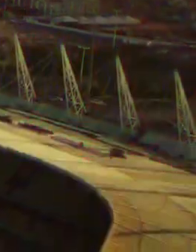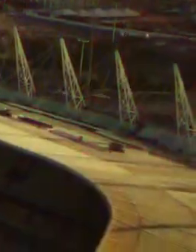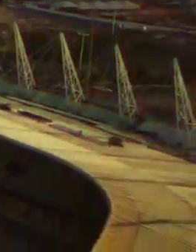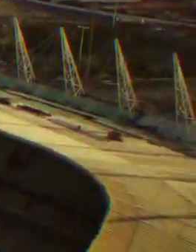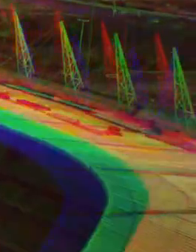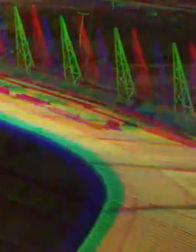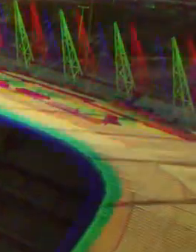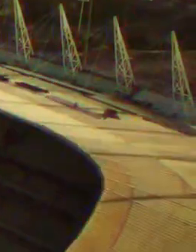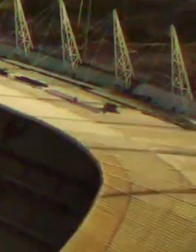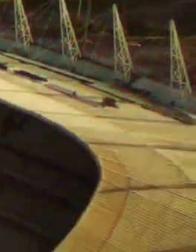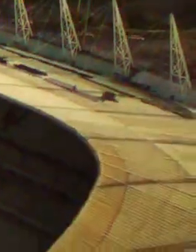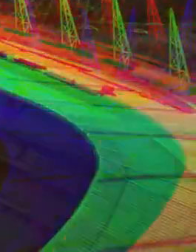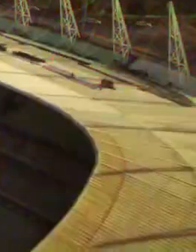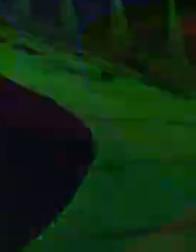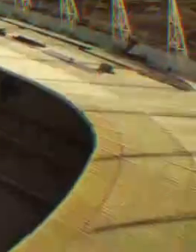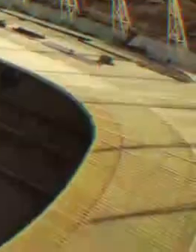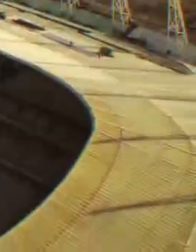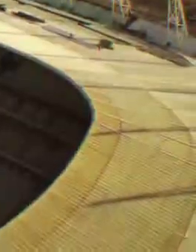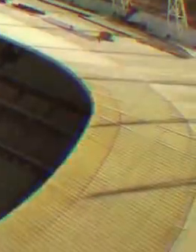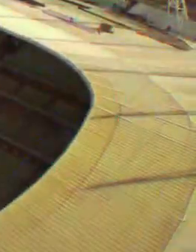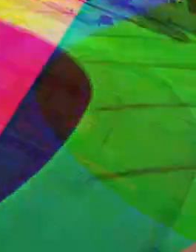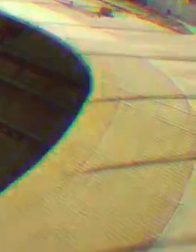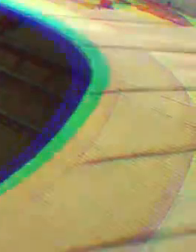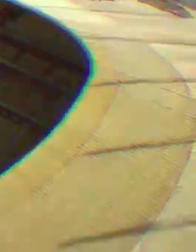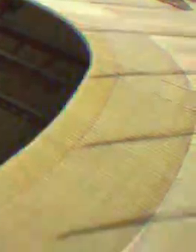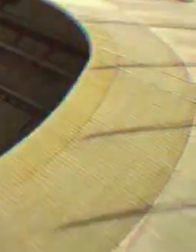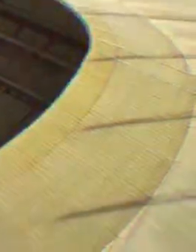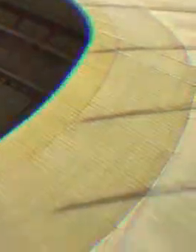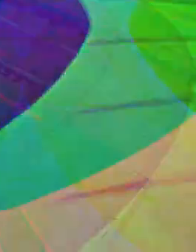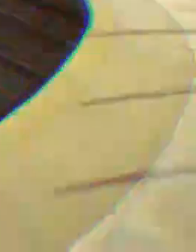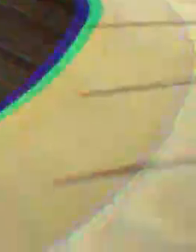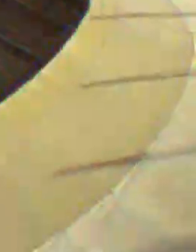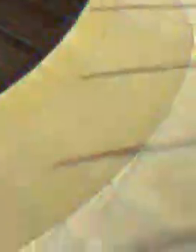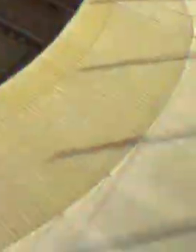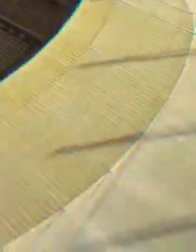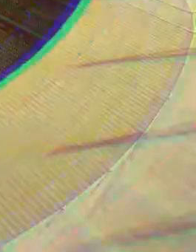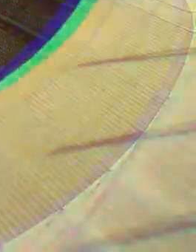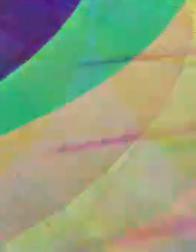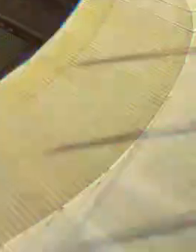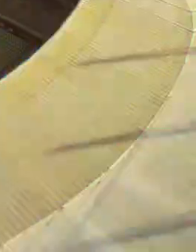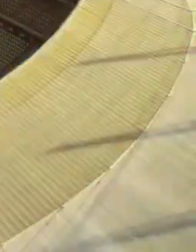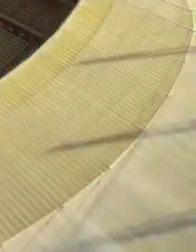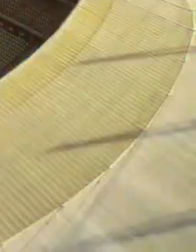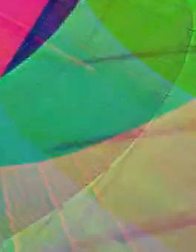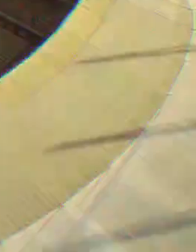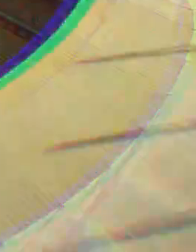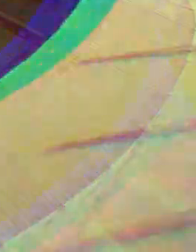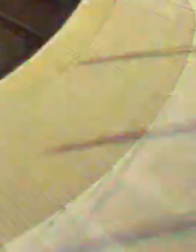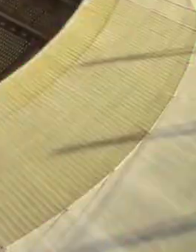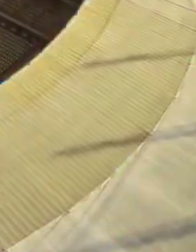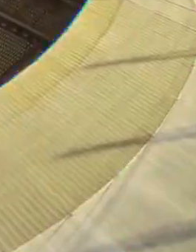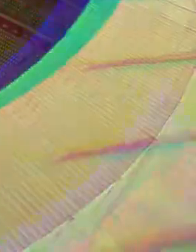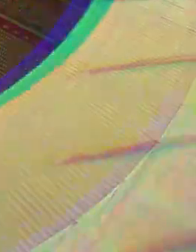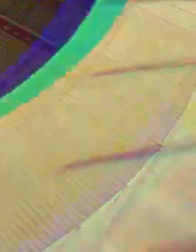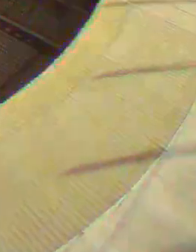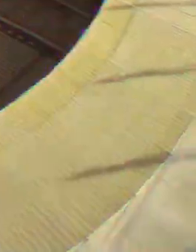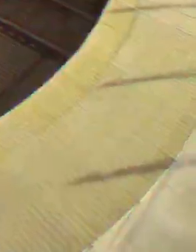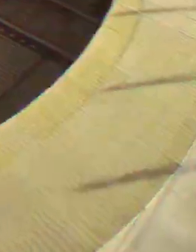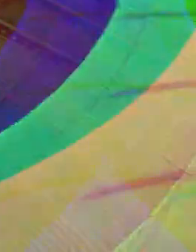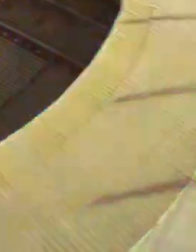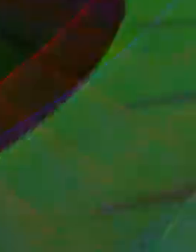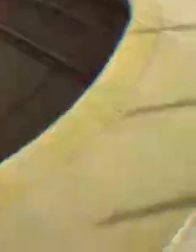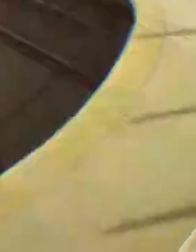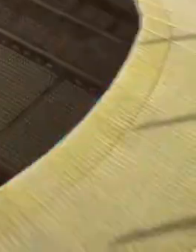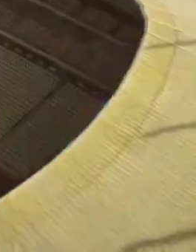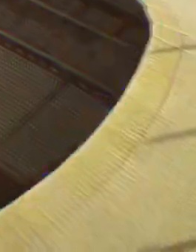Fala, torcedor. Fortaleza dando o que falar na imprensa sobre as novas contratações do clube. Confira. Mas antes, inscreva-se no canal e ative o